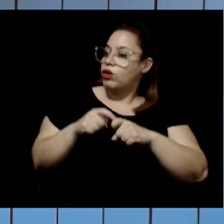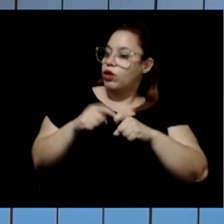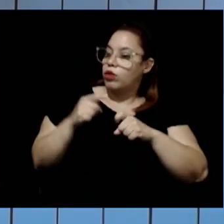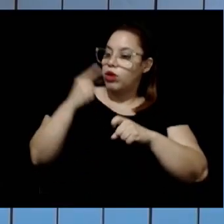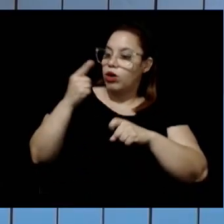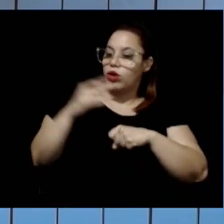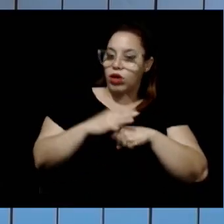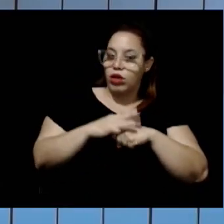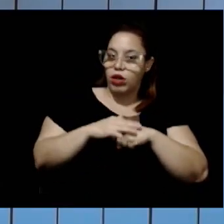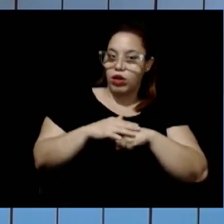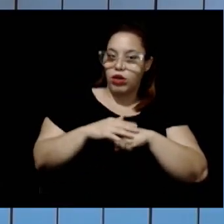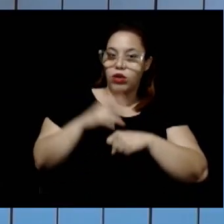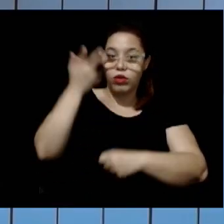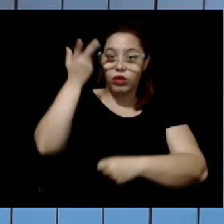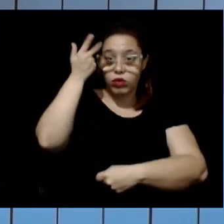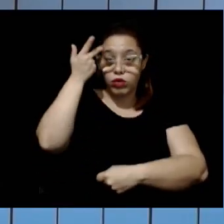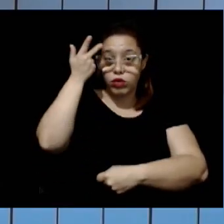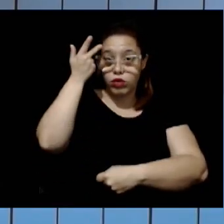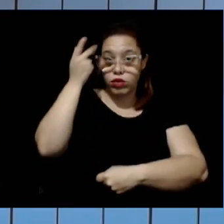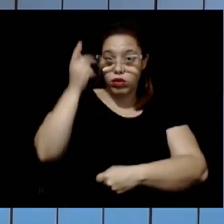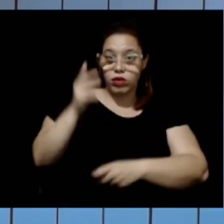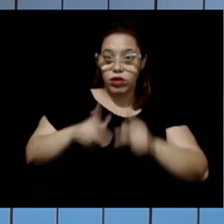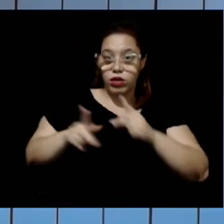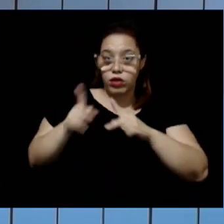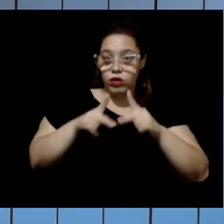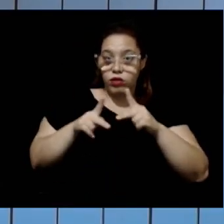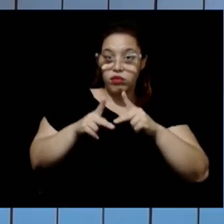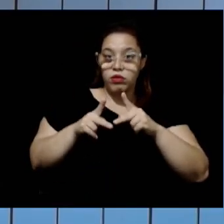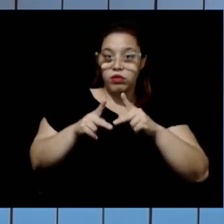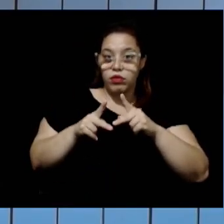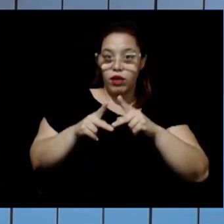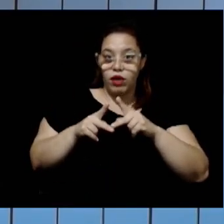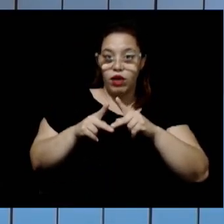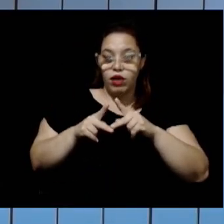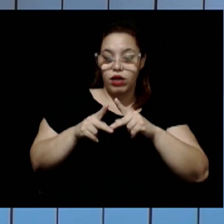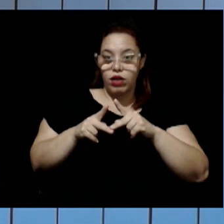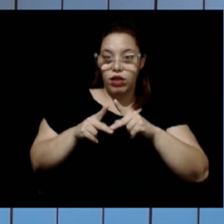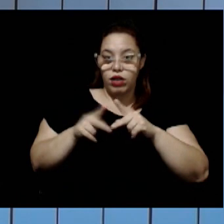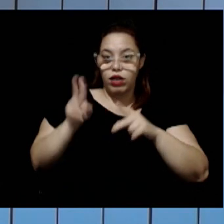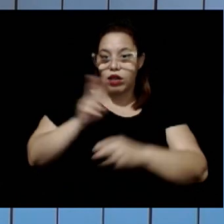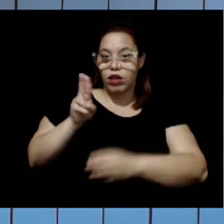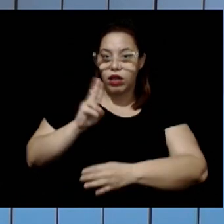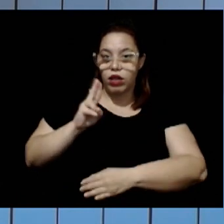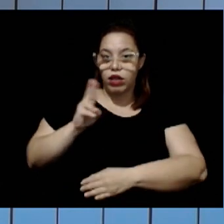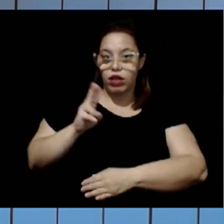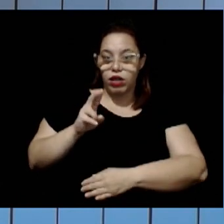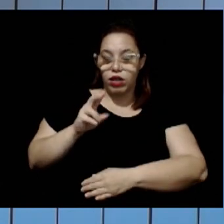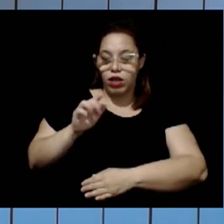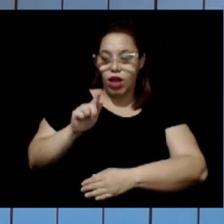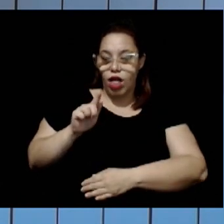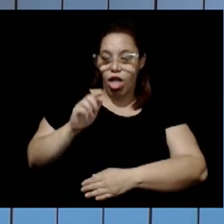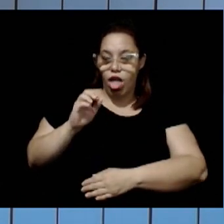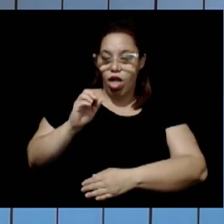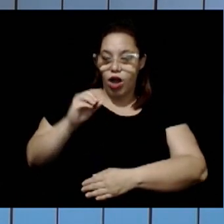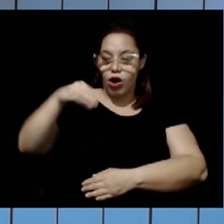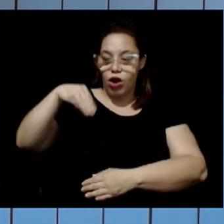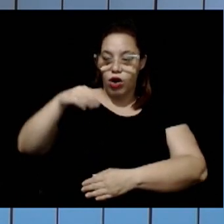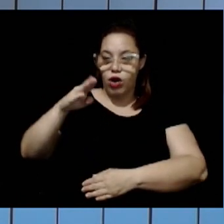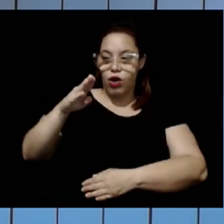bastante comum também na população é a chamada lombalgia, né? As dores nas